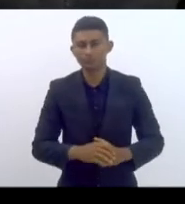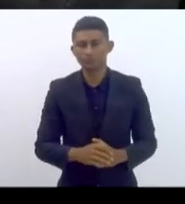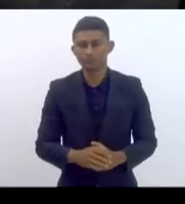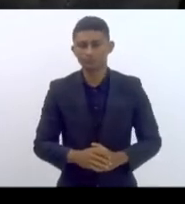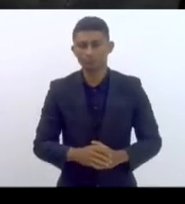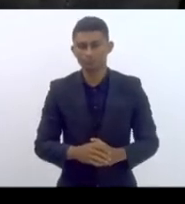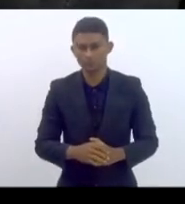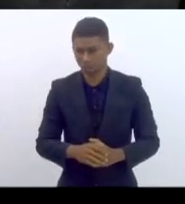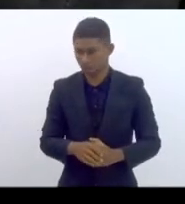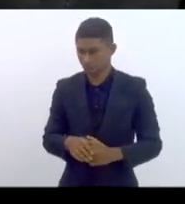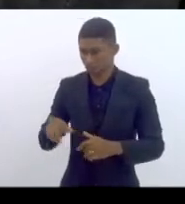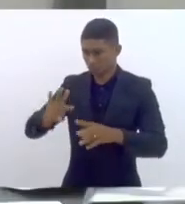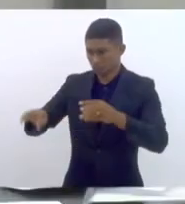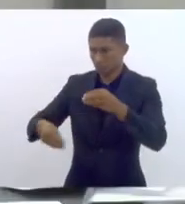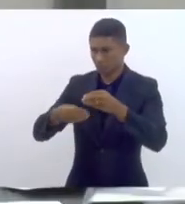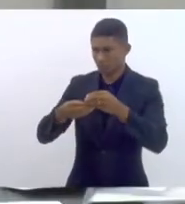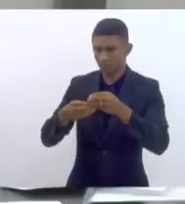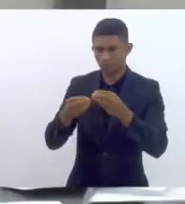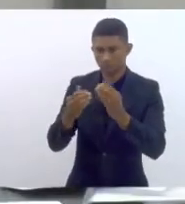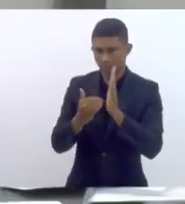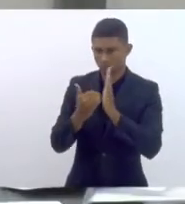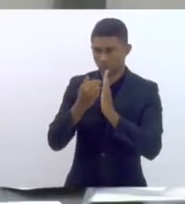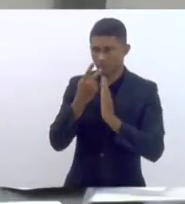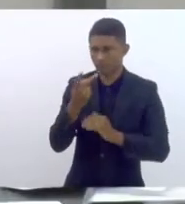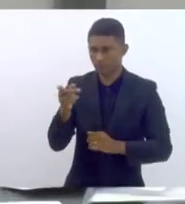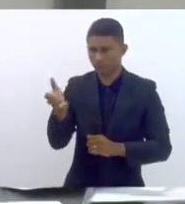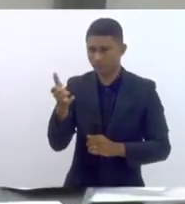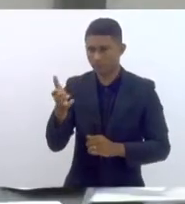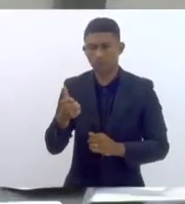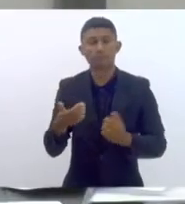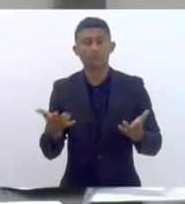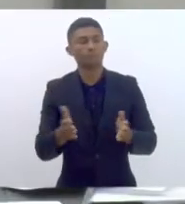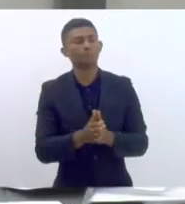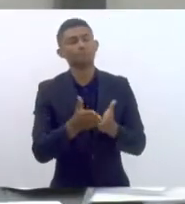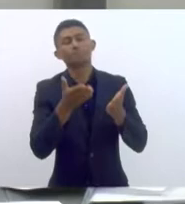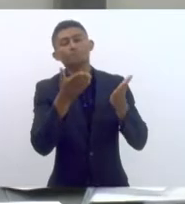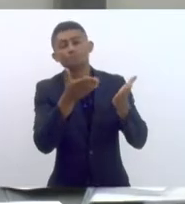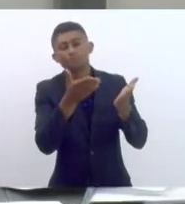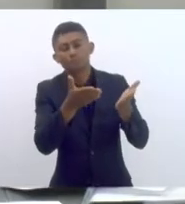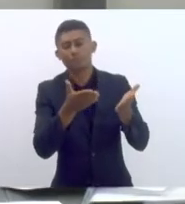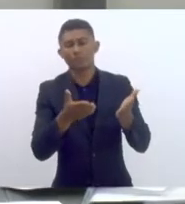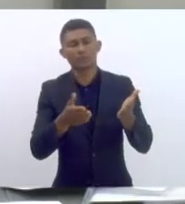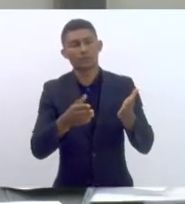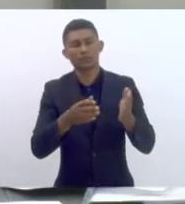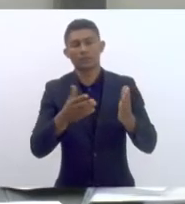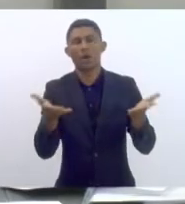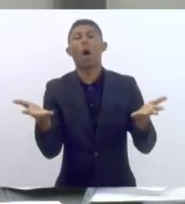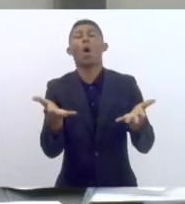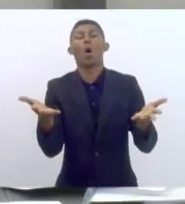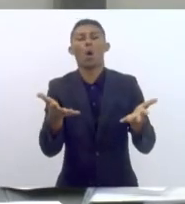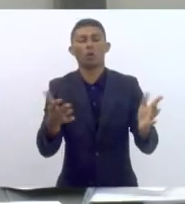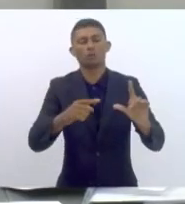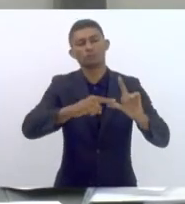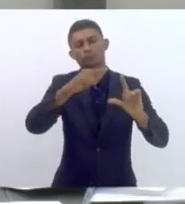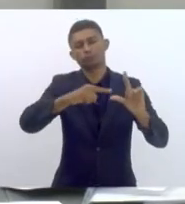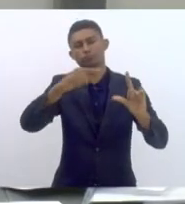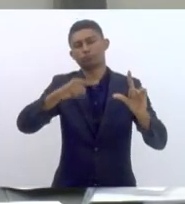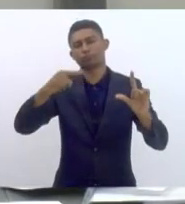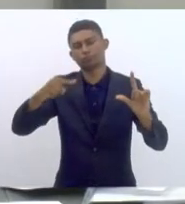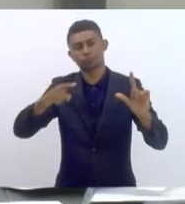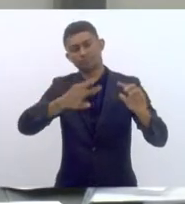Quer acrescentar alguma coisa? Quero, sim. Olha só. Quando ele coloca aí índice atual, o índice atual